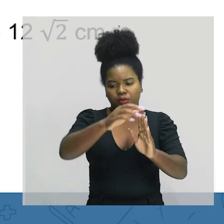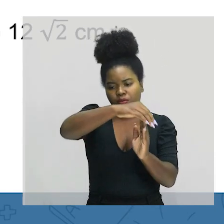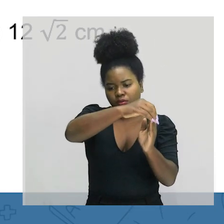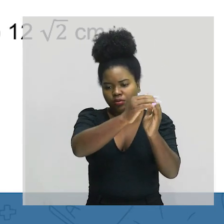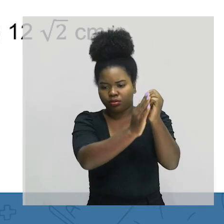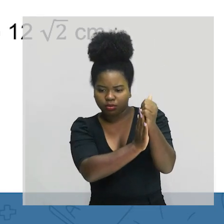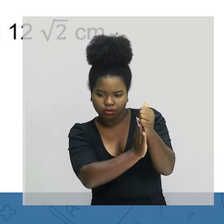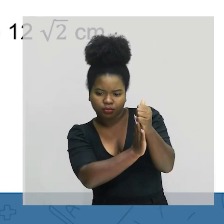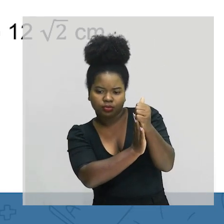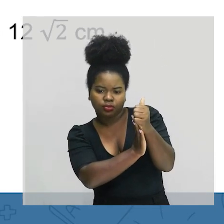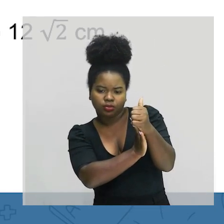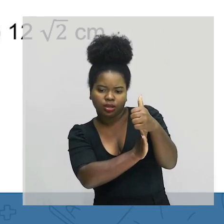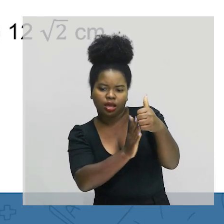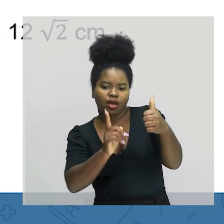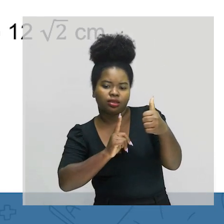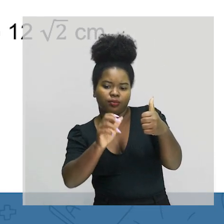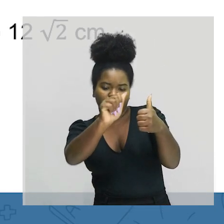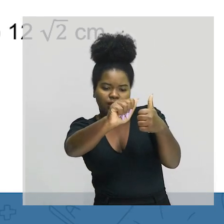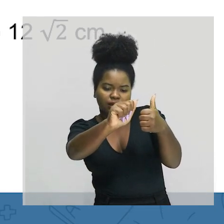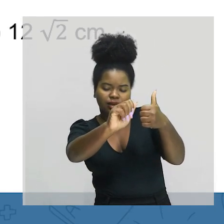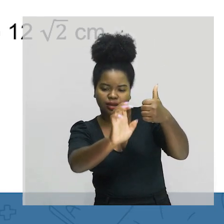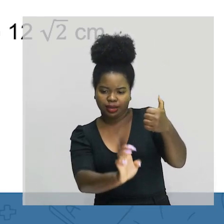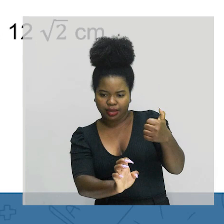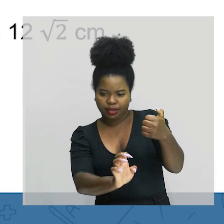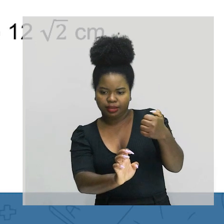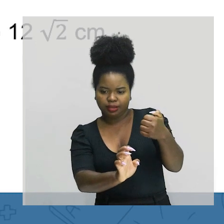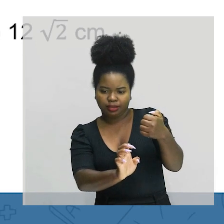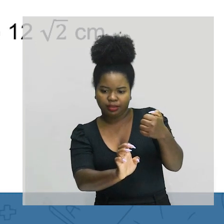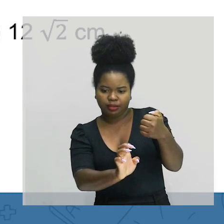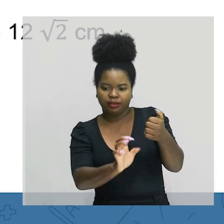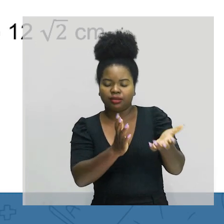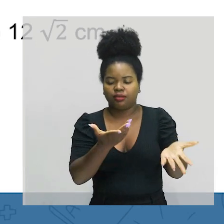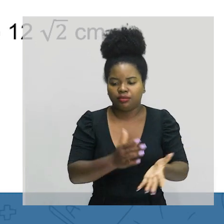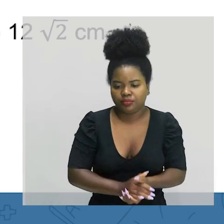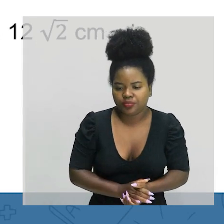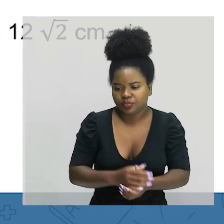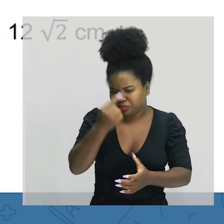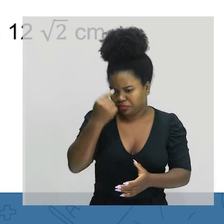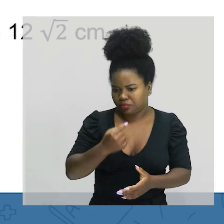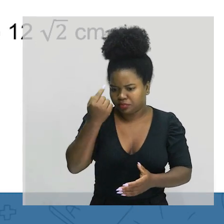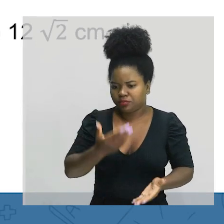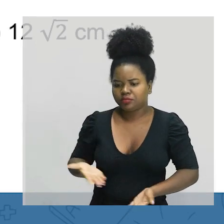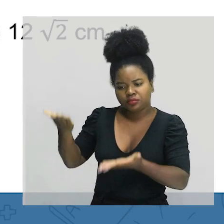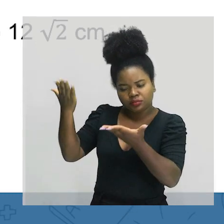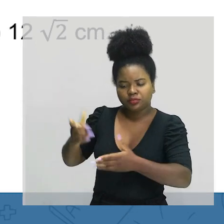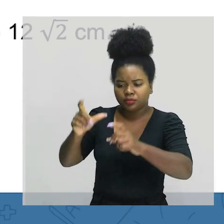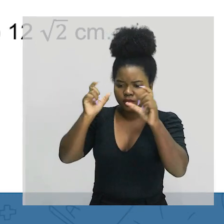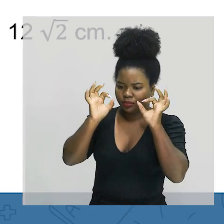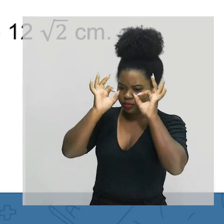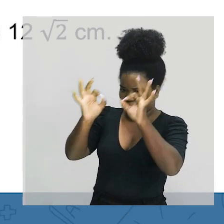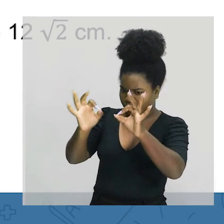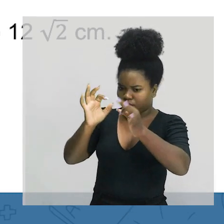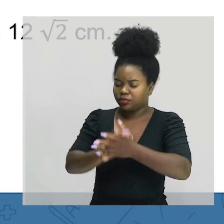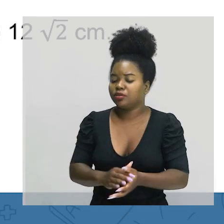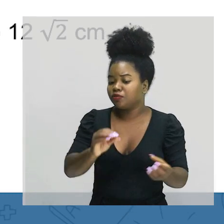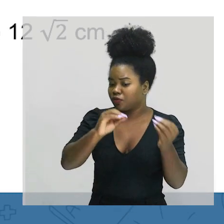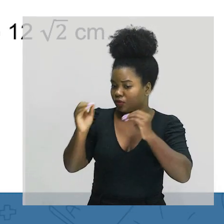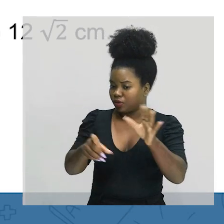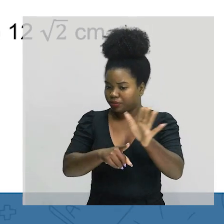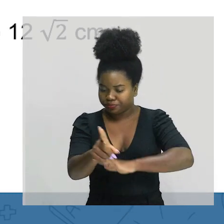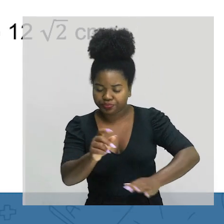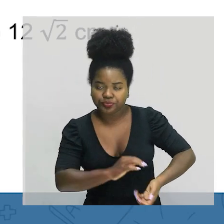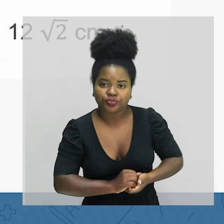segmento AE é... Vamos lá, galera, olha só, vamos prestar bem atenção aqui na situação, problema aqui que foi colocado para a